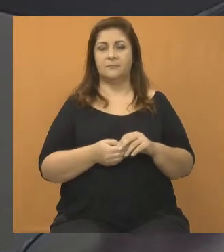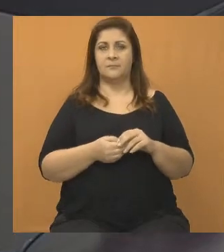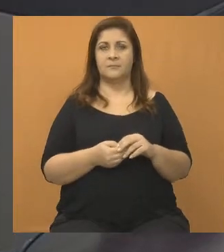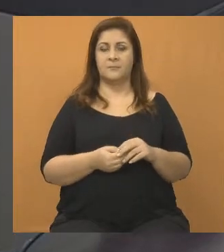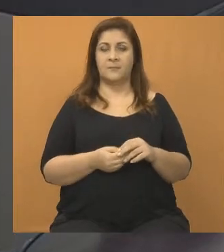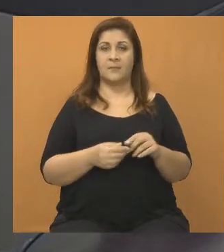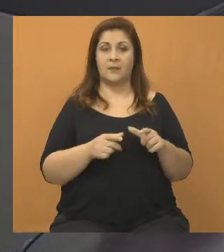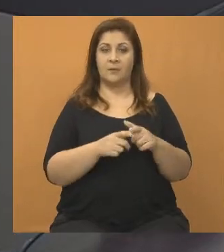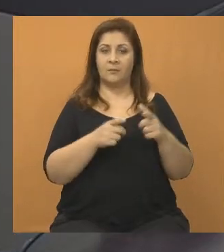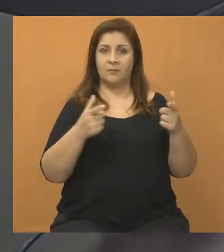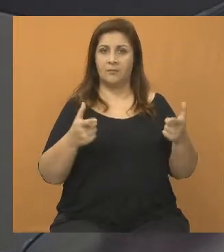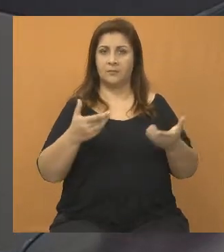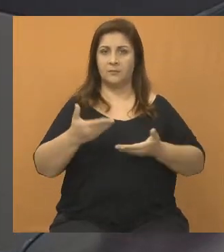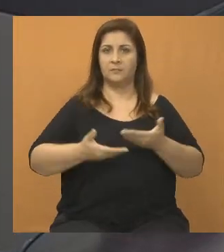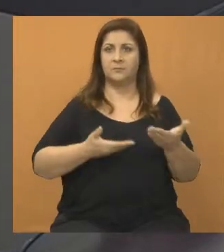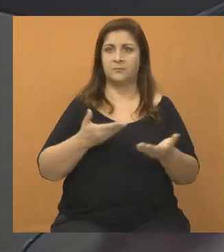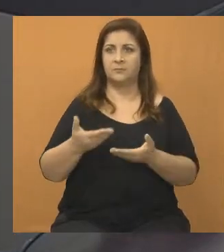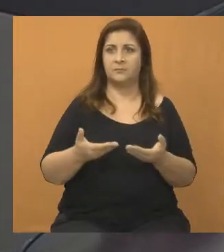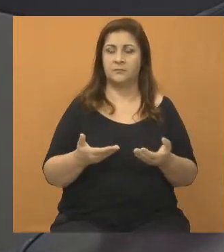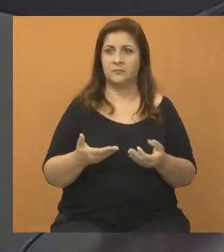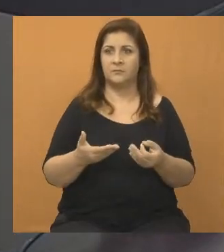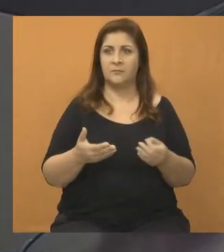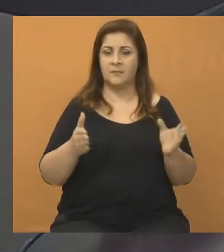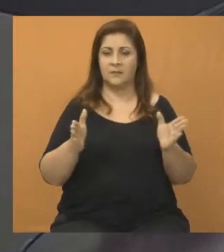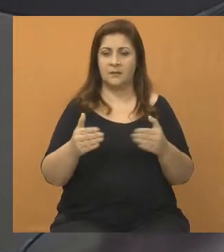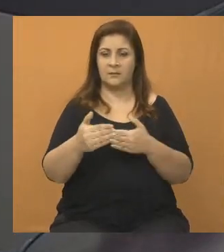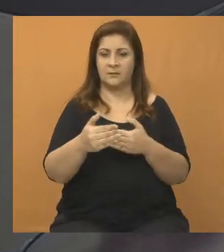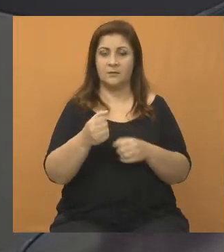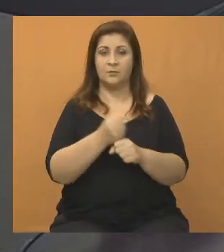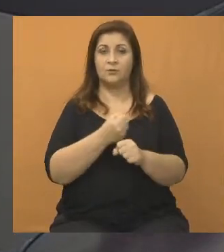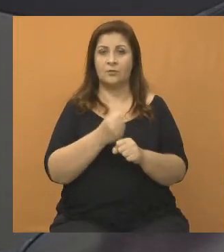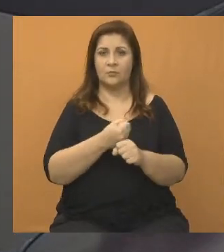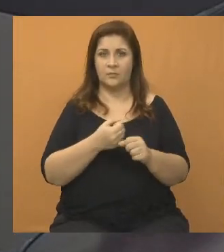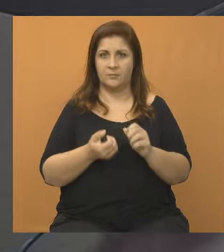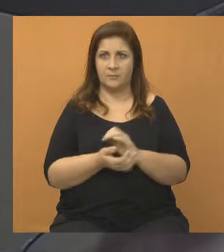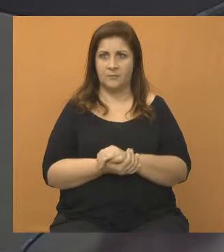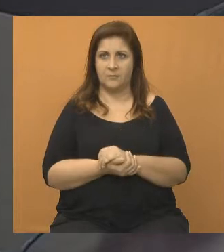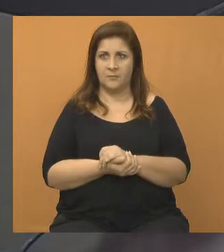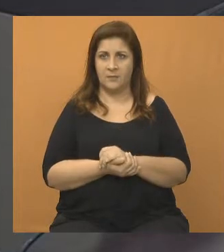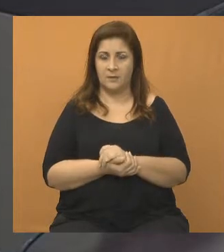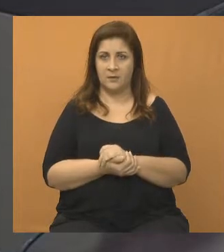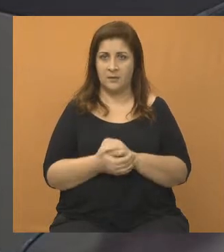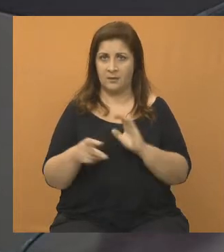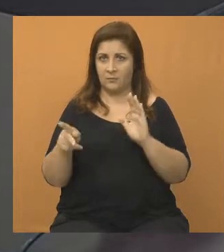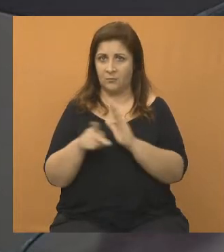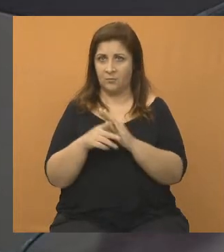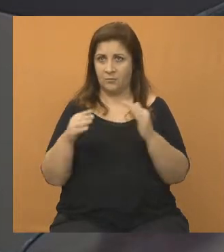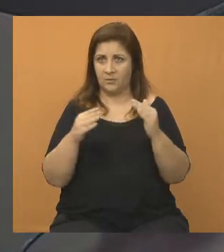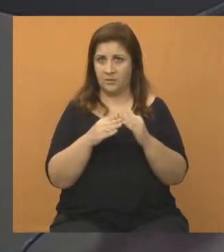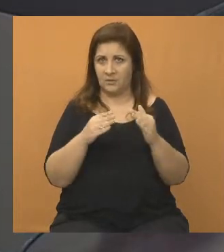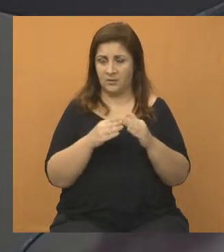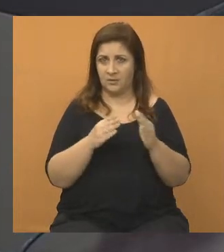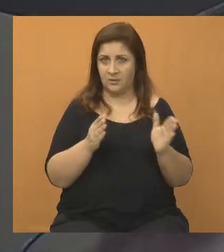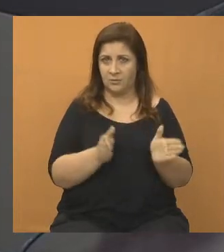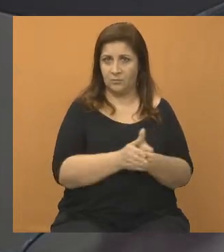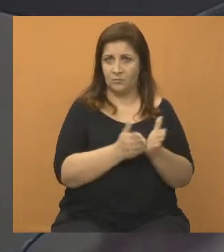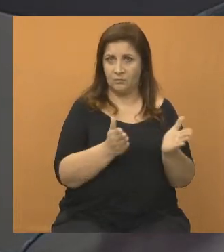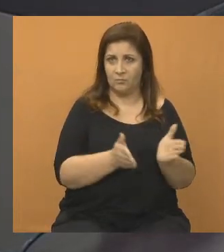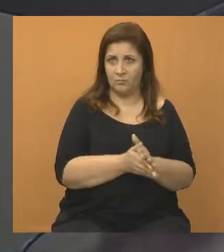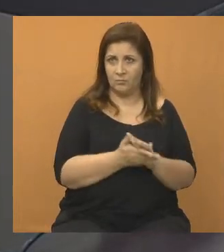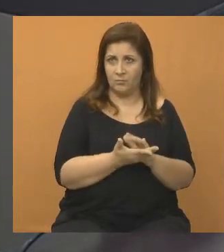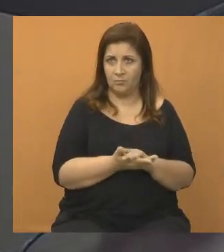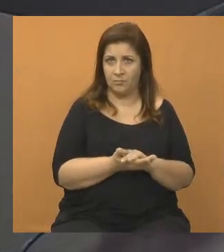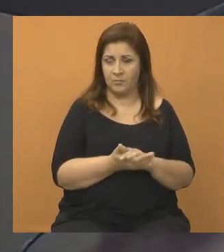ampliação de serviço de proteção cesta base. É para casa popular da cesta base, para quem está em